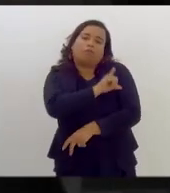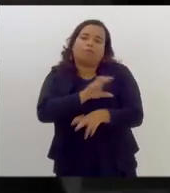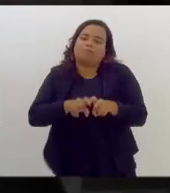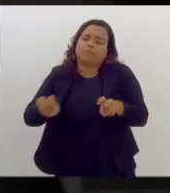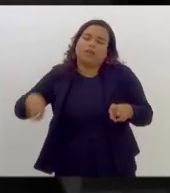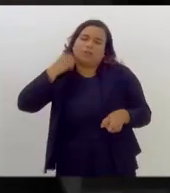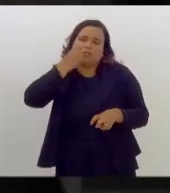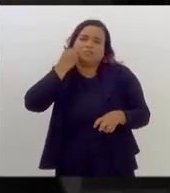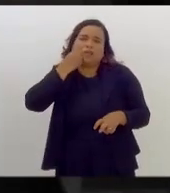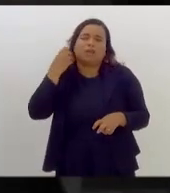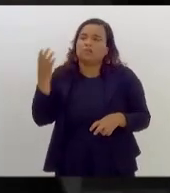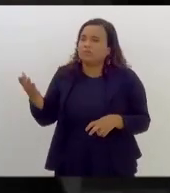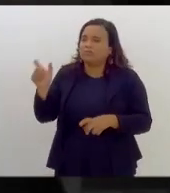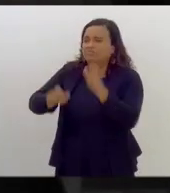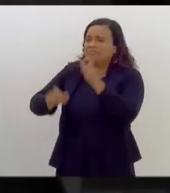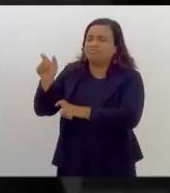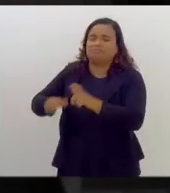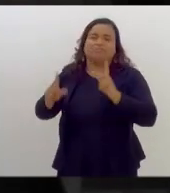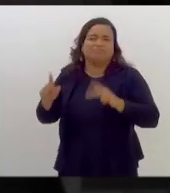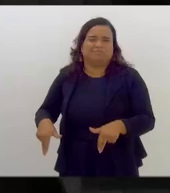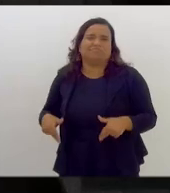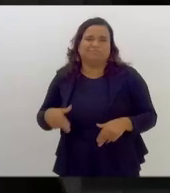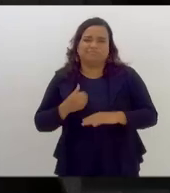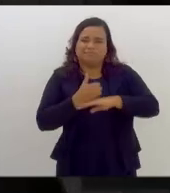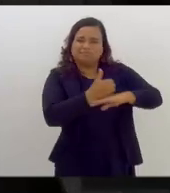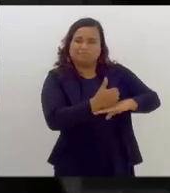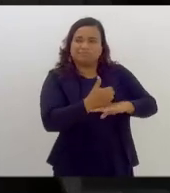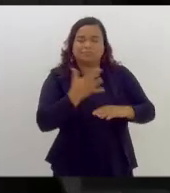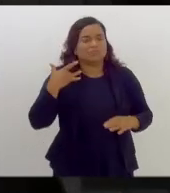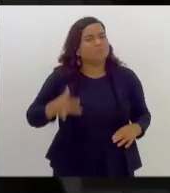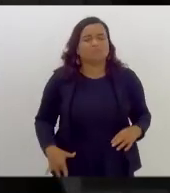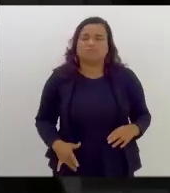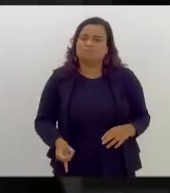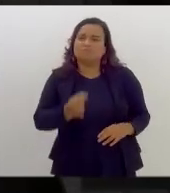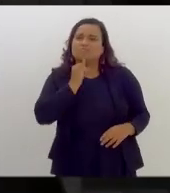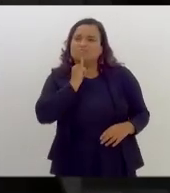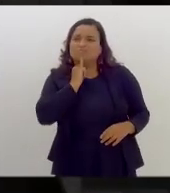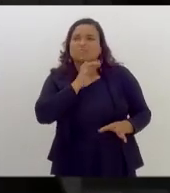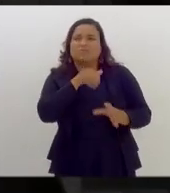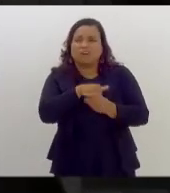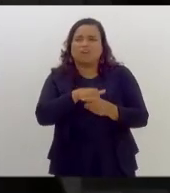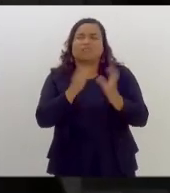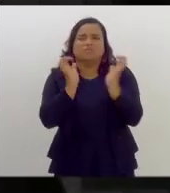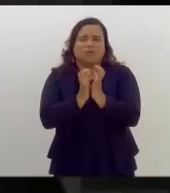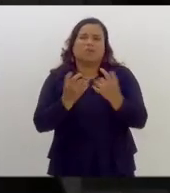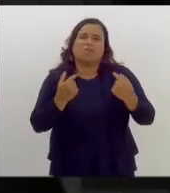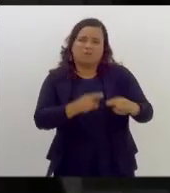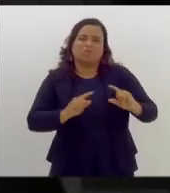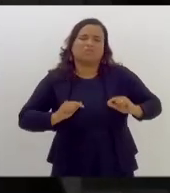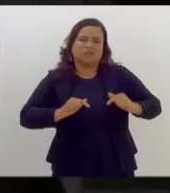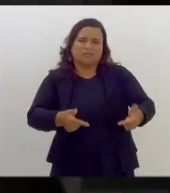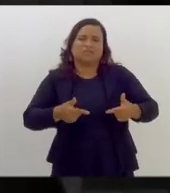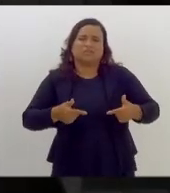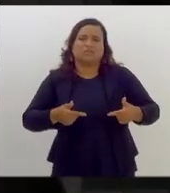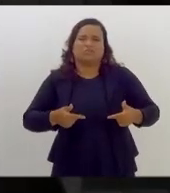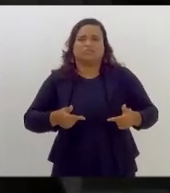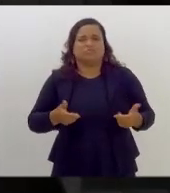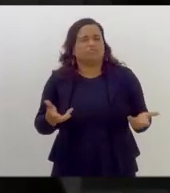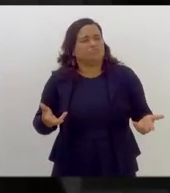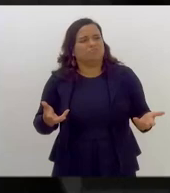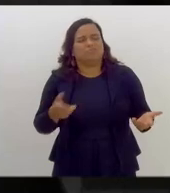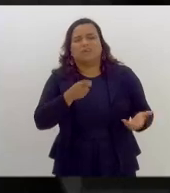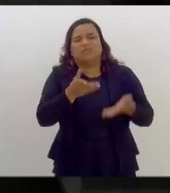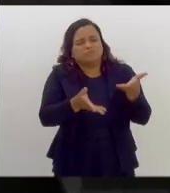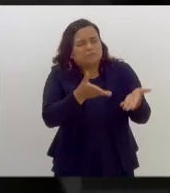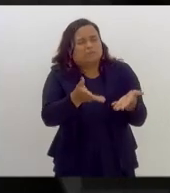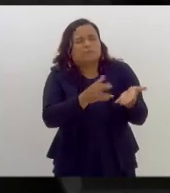Senado senadores com esse perfil, com essa posição, que infelizmente votaram em bloco contra uma medida que vem sendo tratada com o